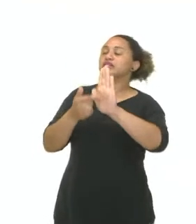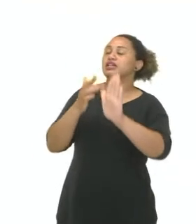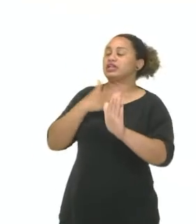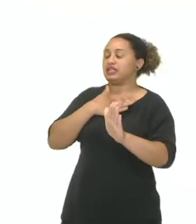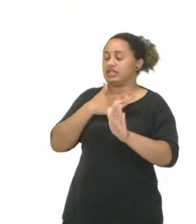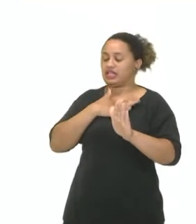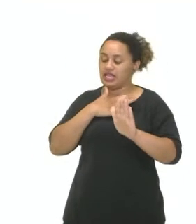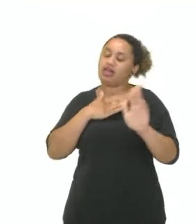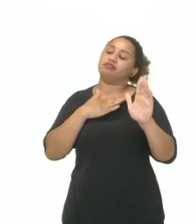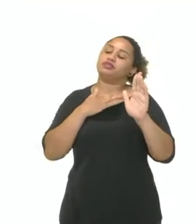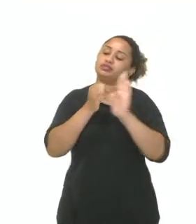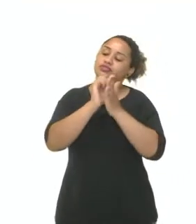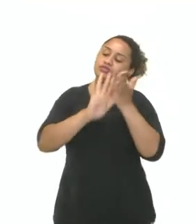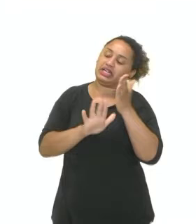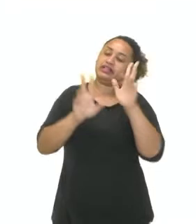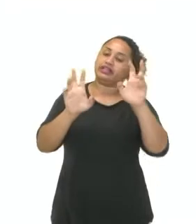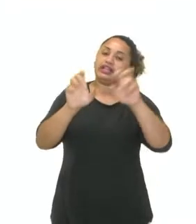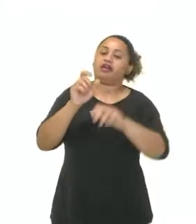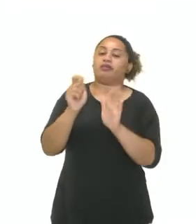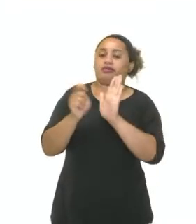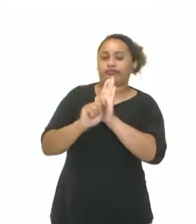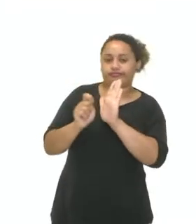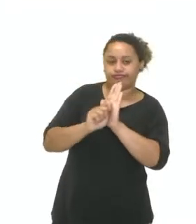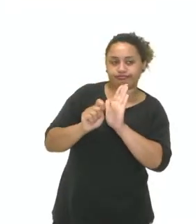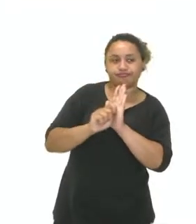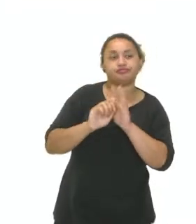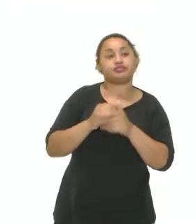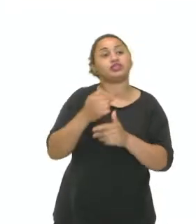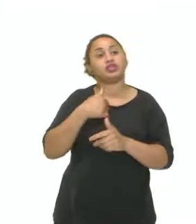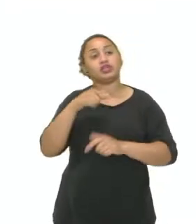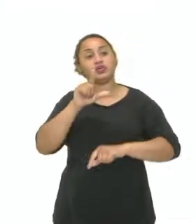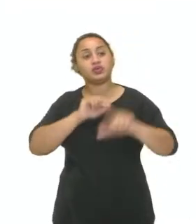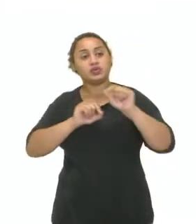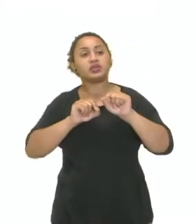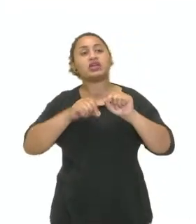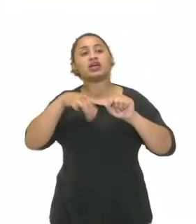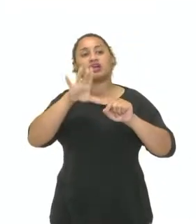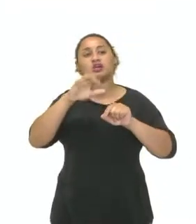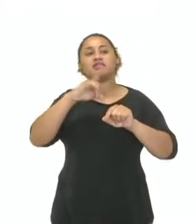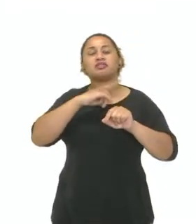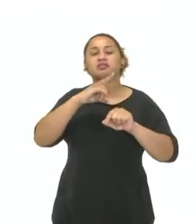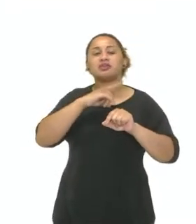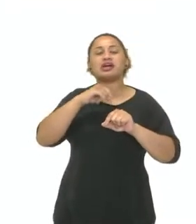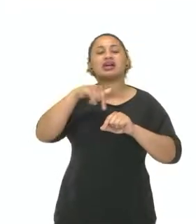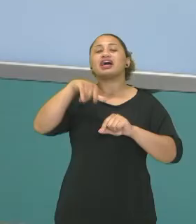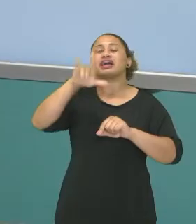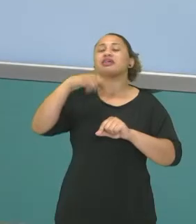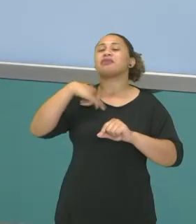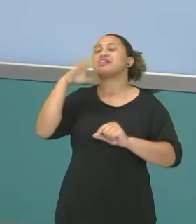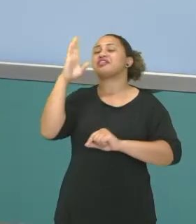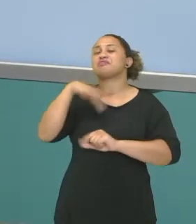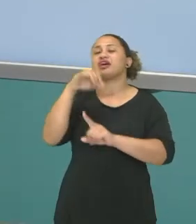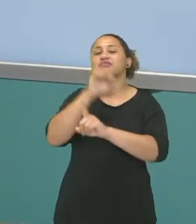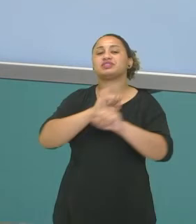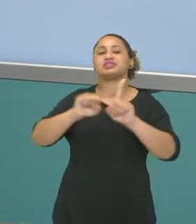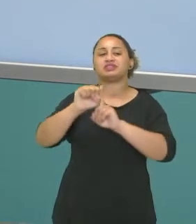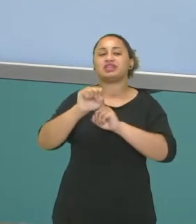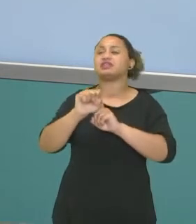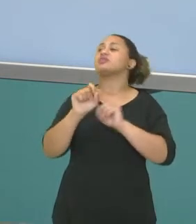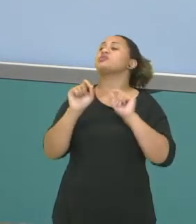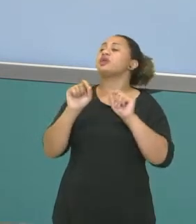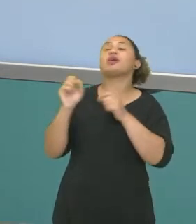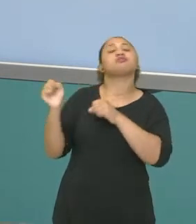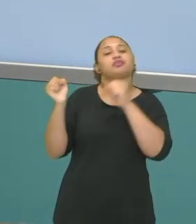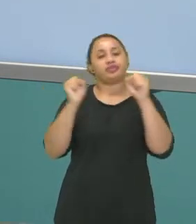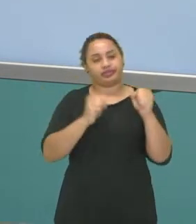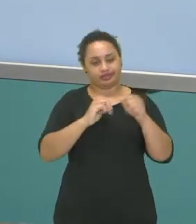as drogas. Escolhi a que mais vicia e causa danos à sociedade, o poder. Essa tirinha é para ilustrar